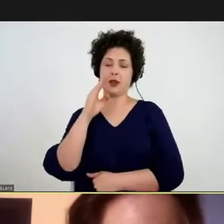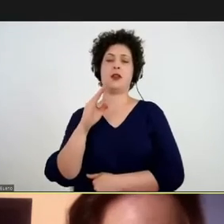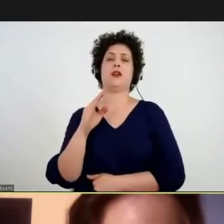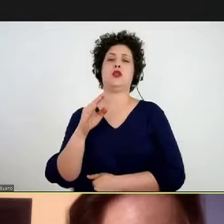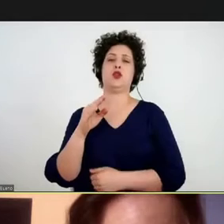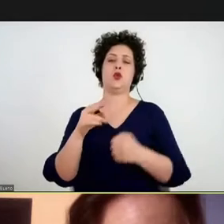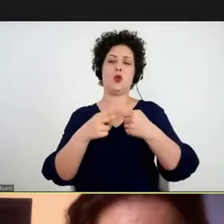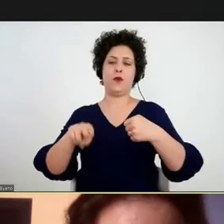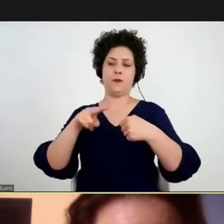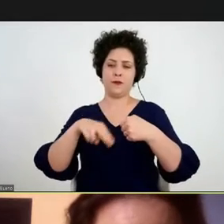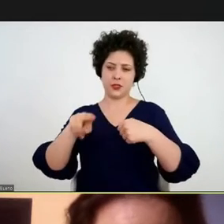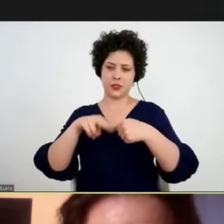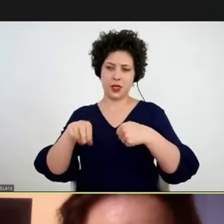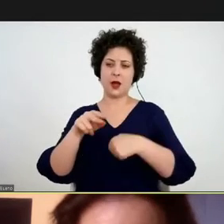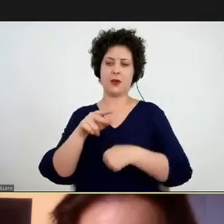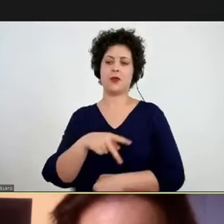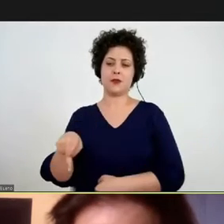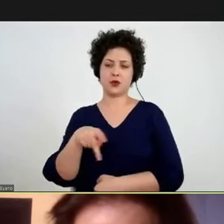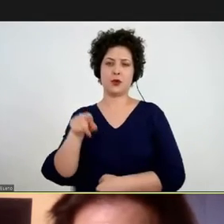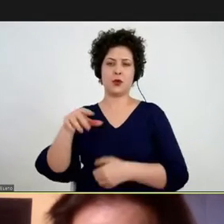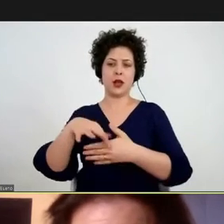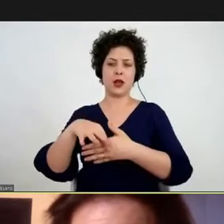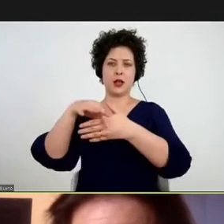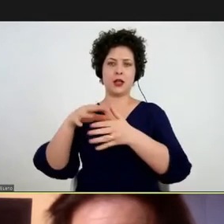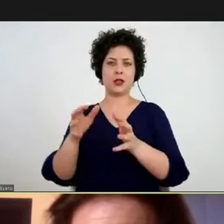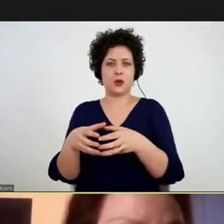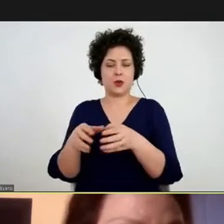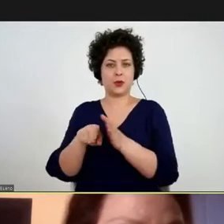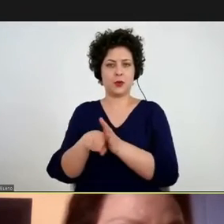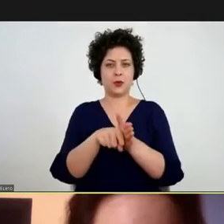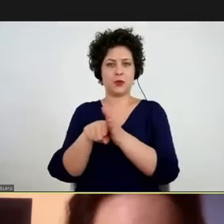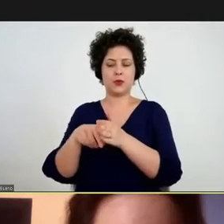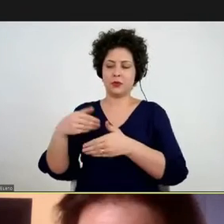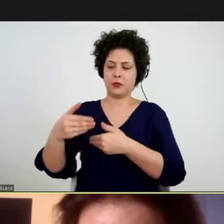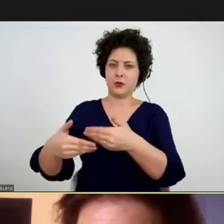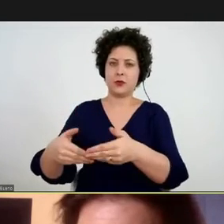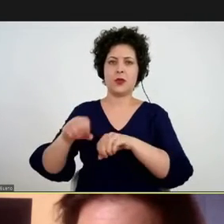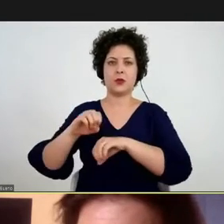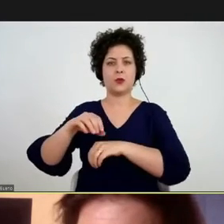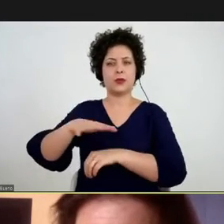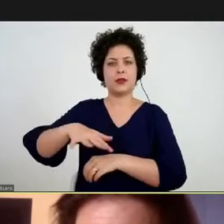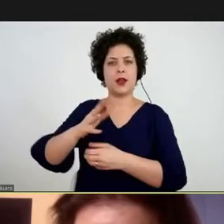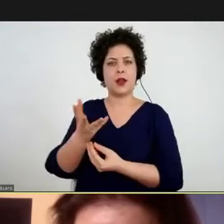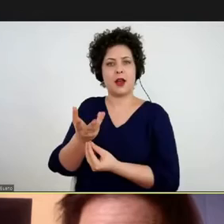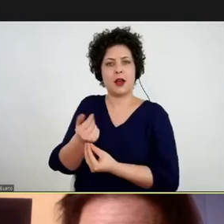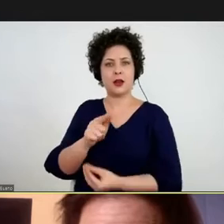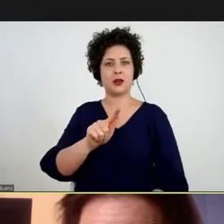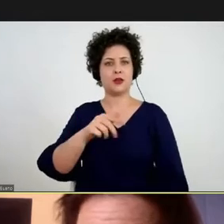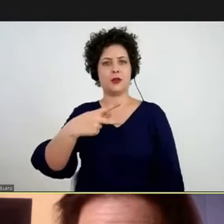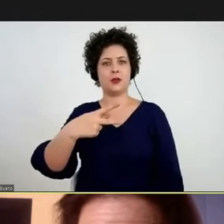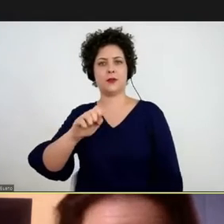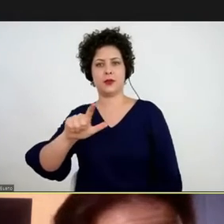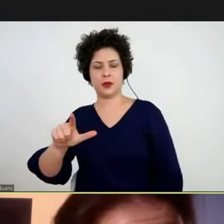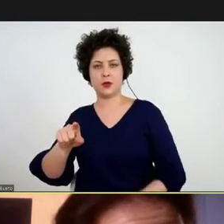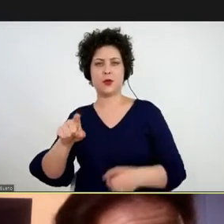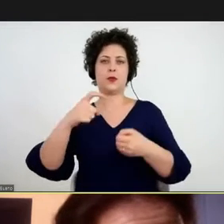Espírito Santo, a UFES. Ela é líder do Grupo de Pesquisa de Processos Educativos em Arte, do GPEL, membro do